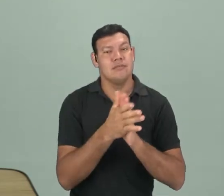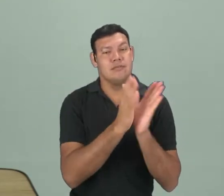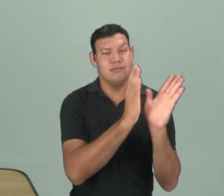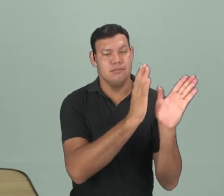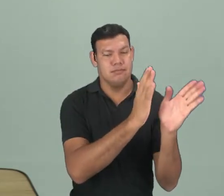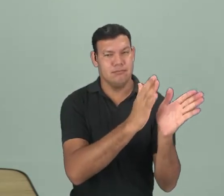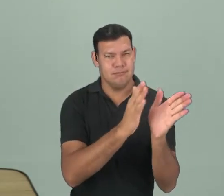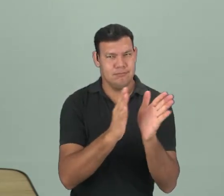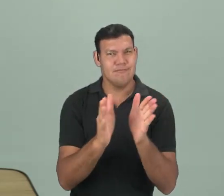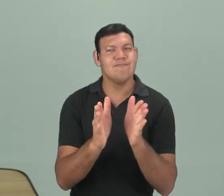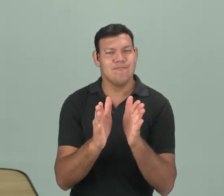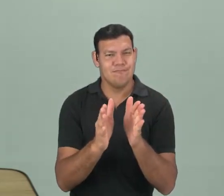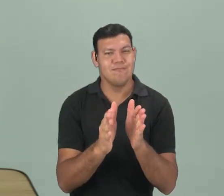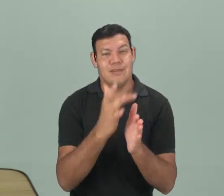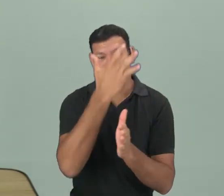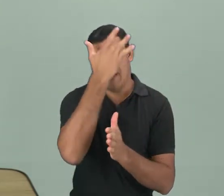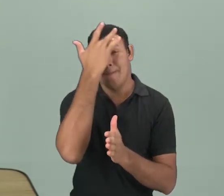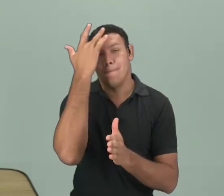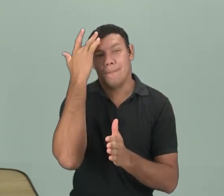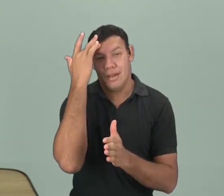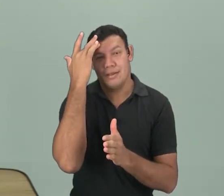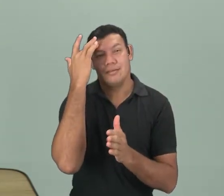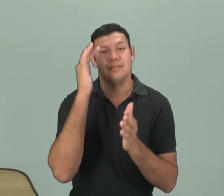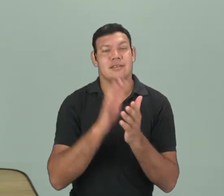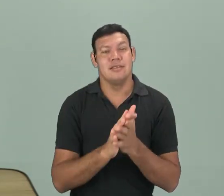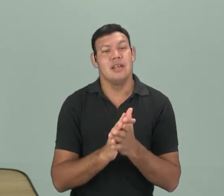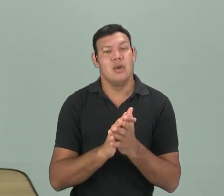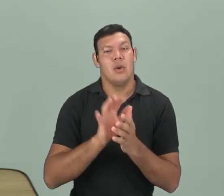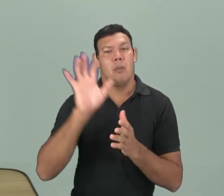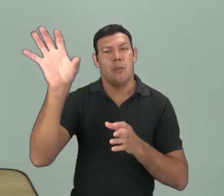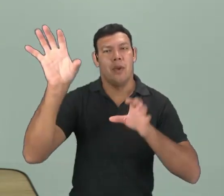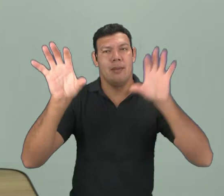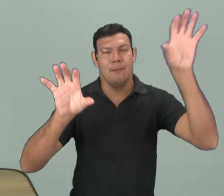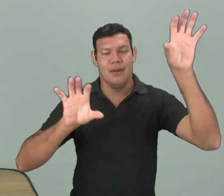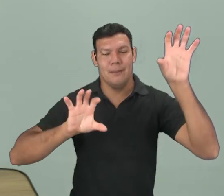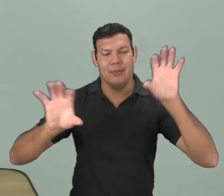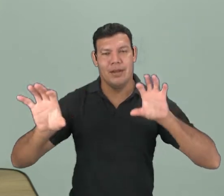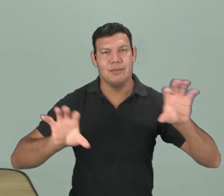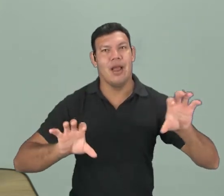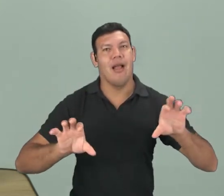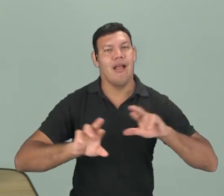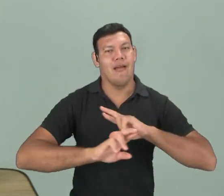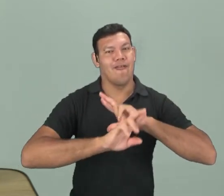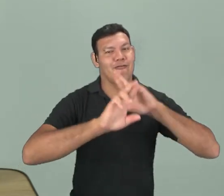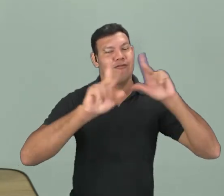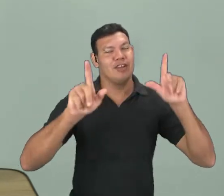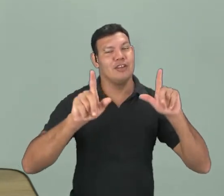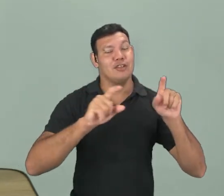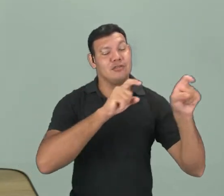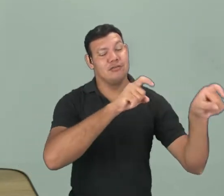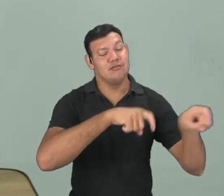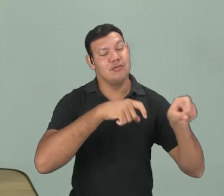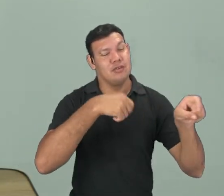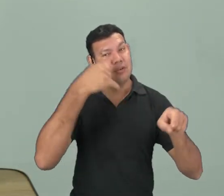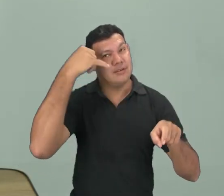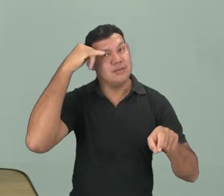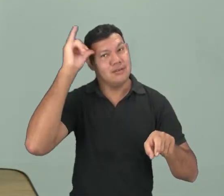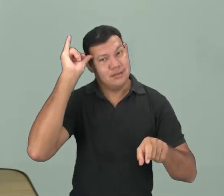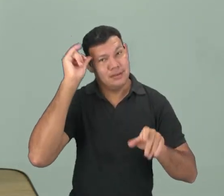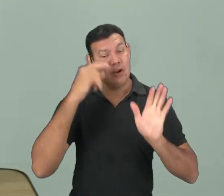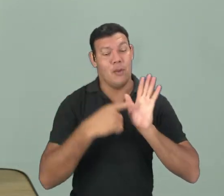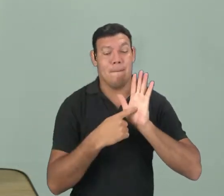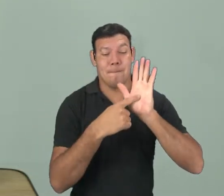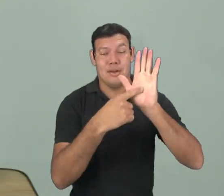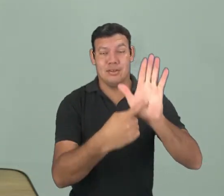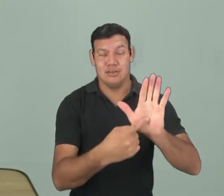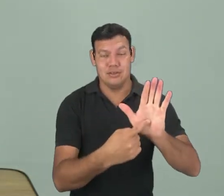processo, de pessoas irem para uma região diferente da zona rural. A gente vai entender um pouco mais as informações lendo